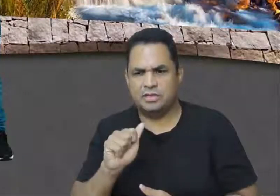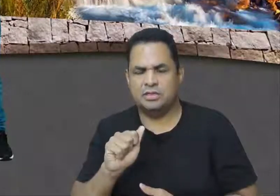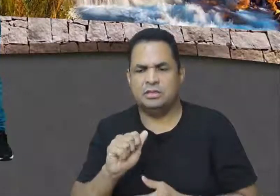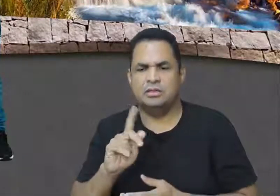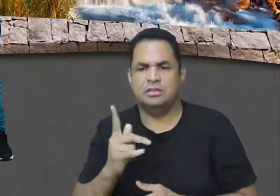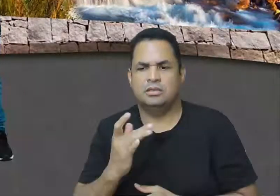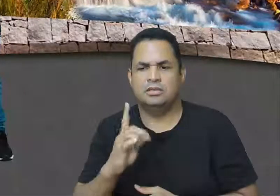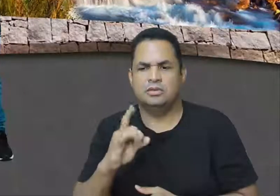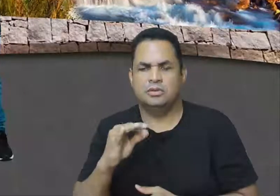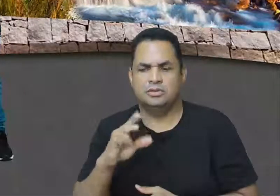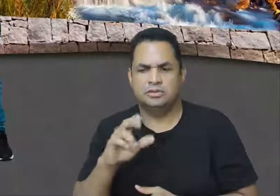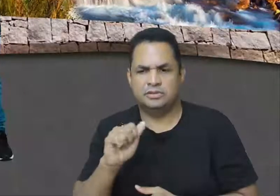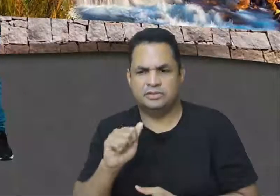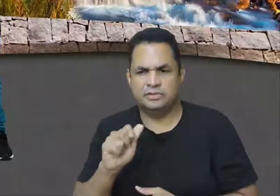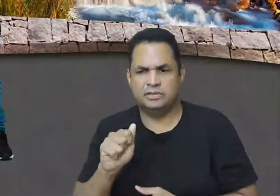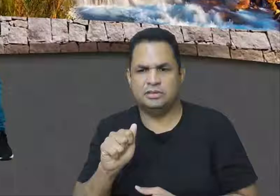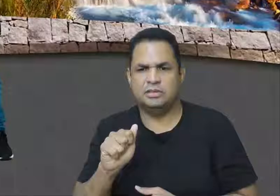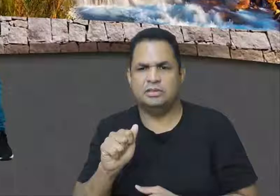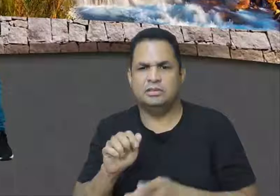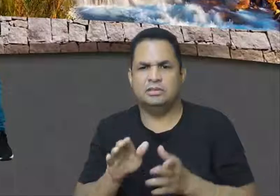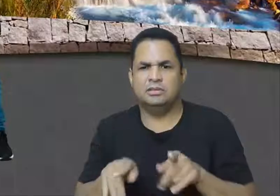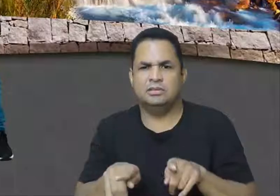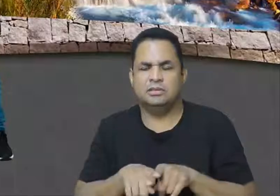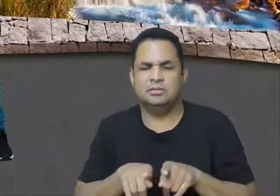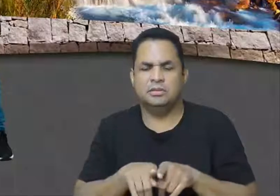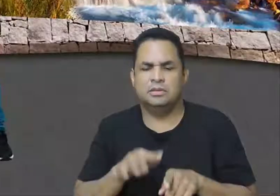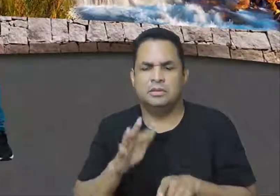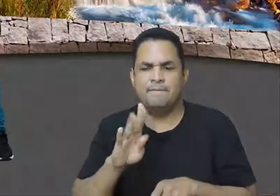hidrosfera e a biosfera.